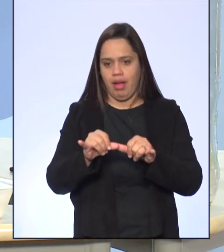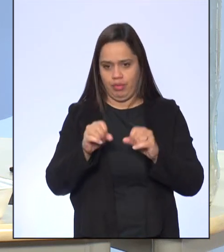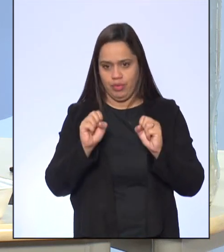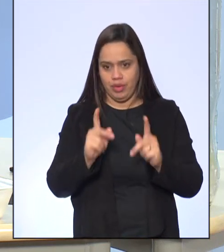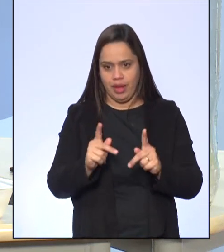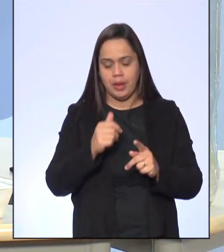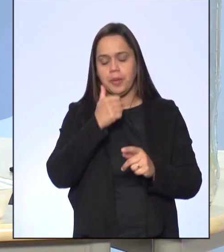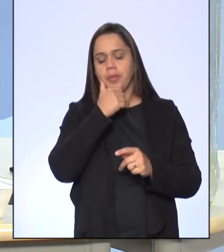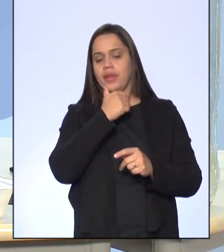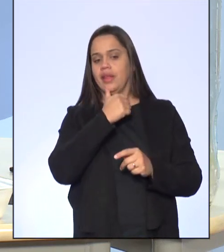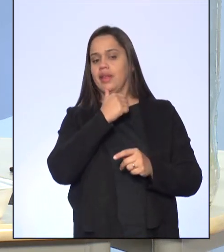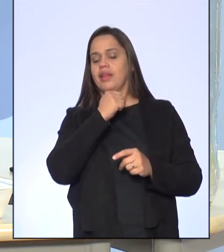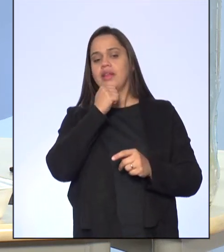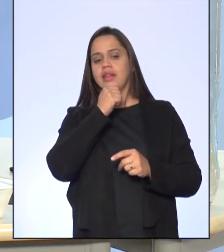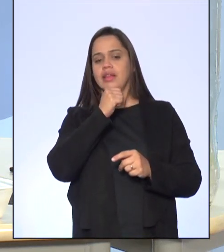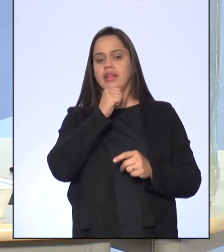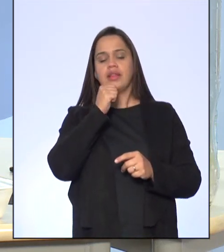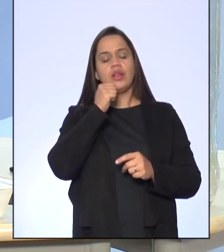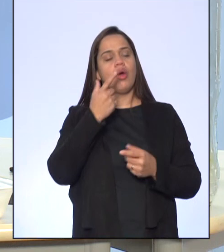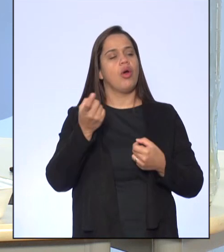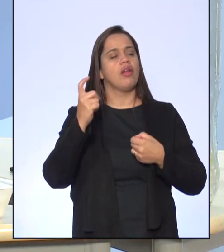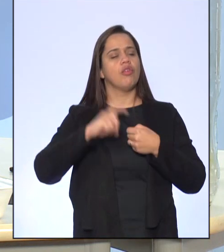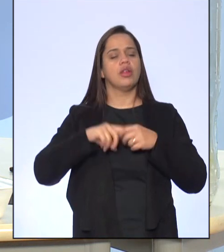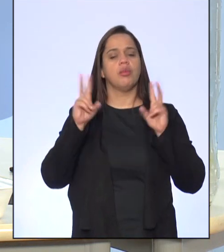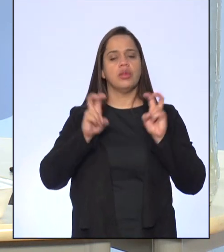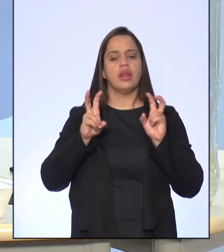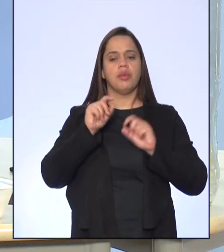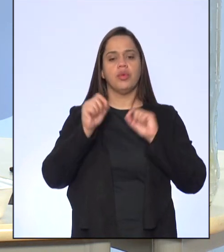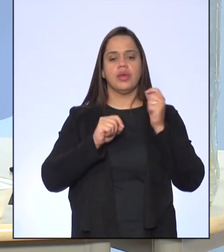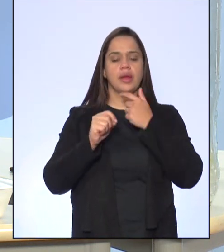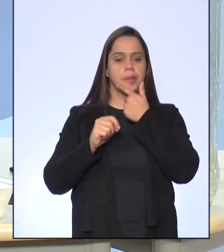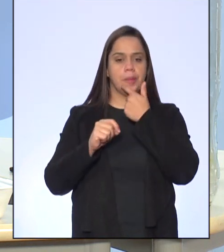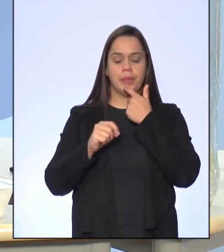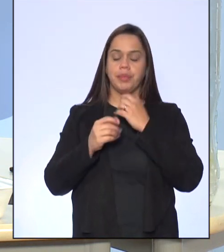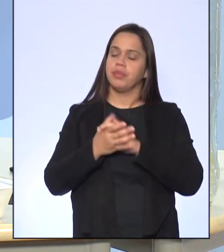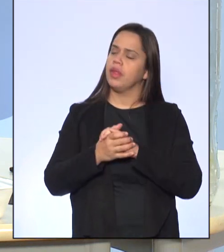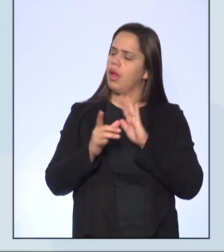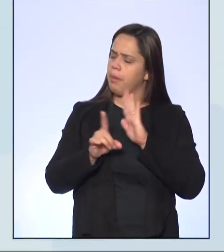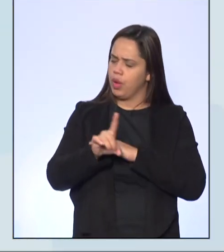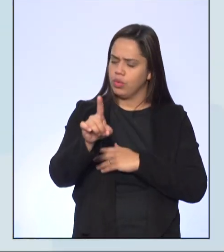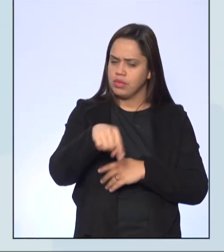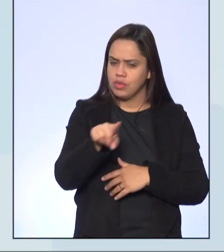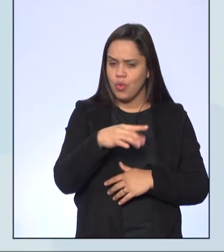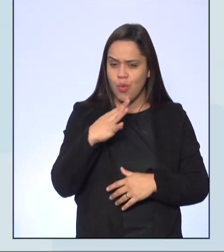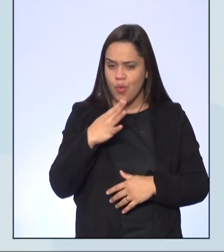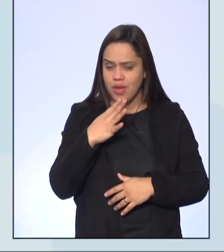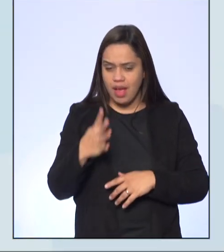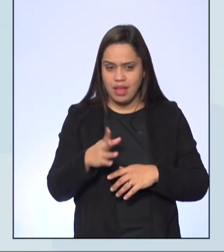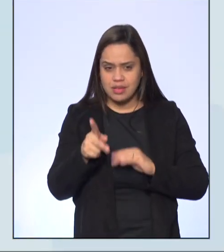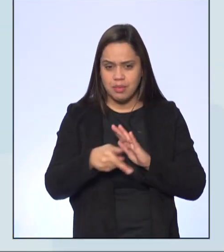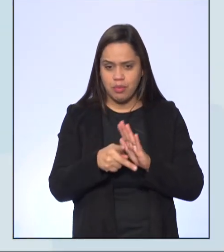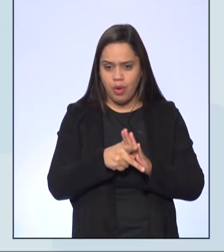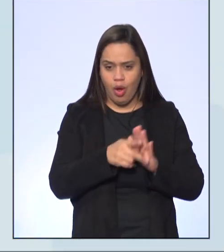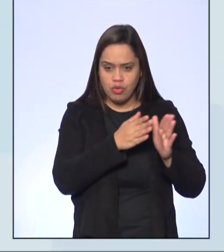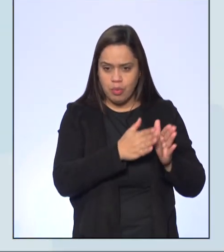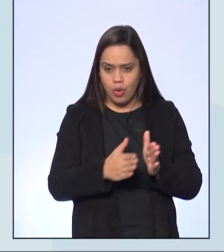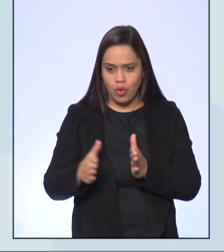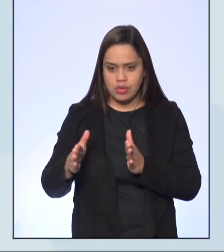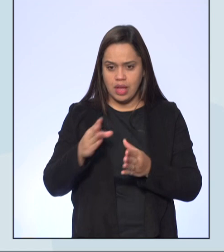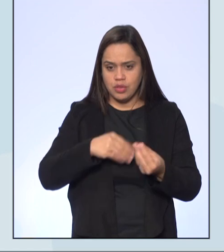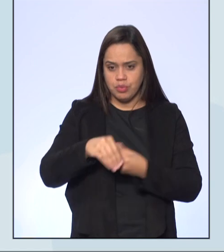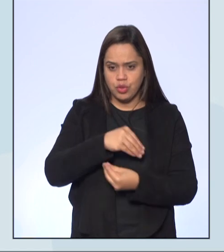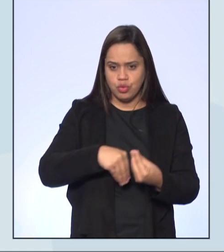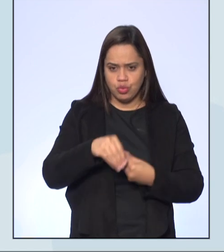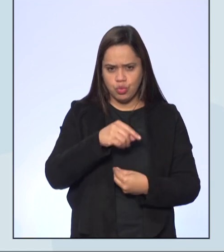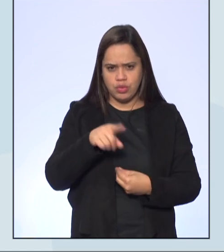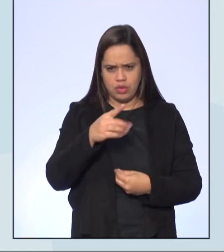Retomando. O que, que a gente vai retomar, professora? Vocês conhecem algum outro processo de mistura? Então, para a gente refletir um